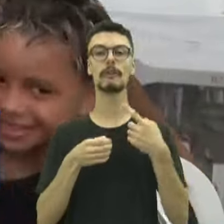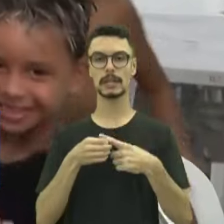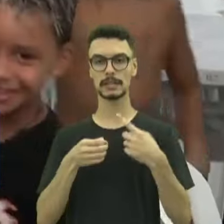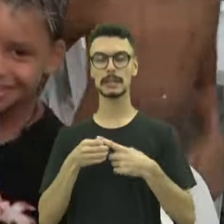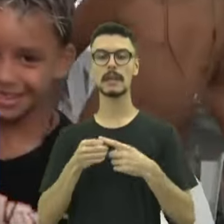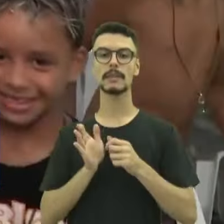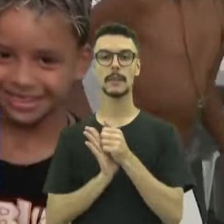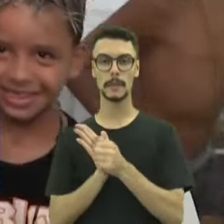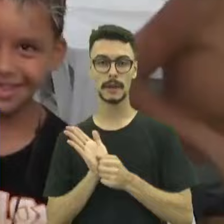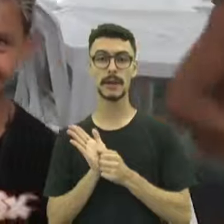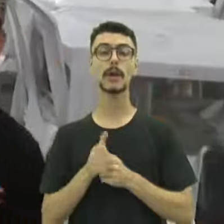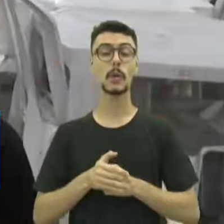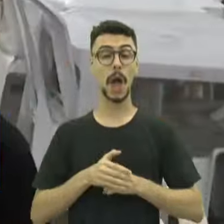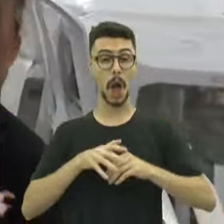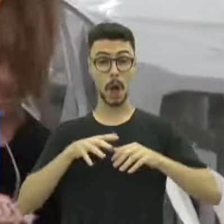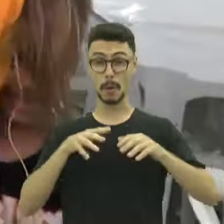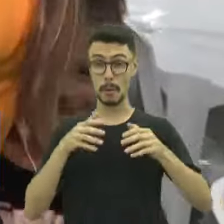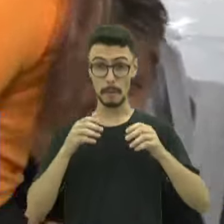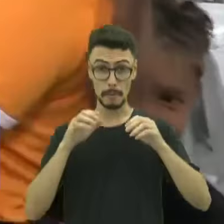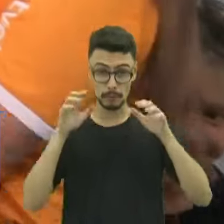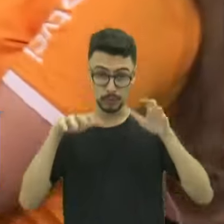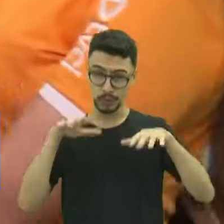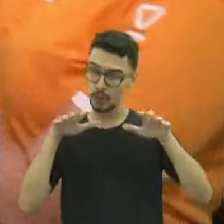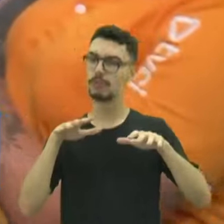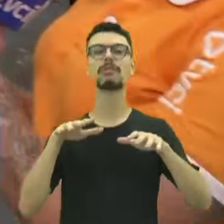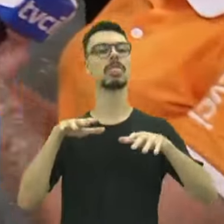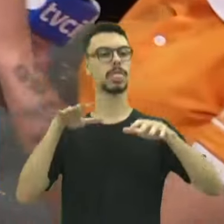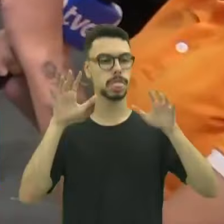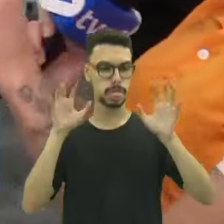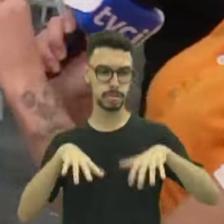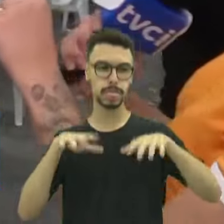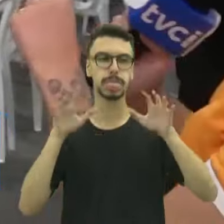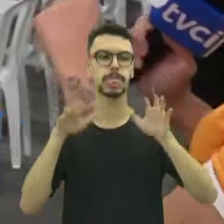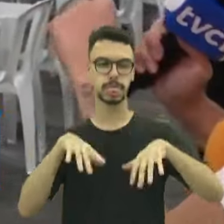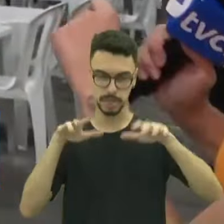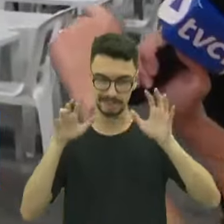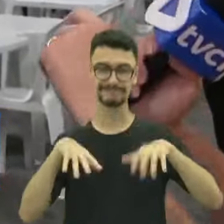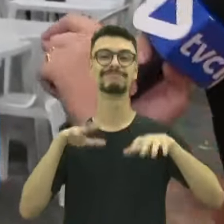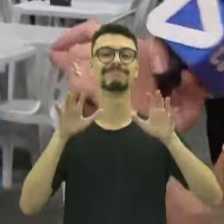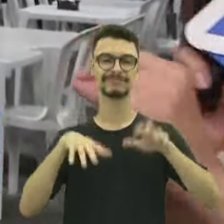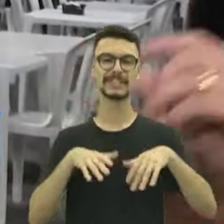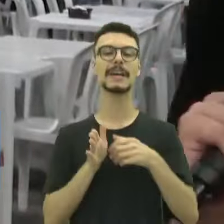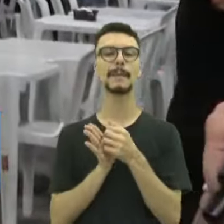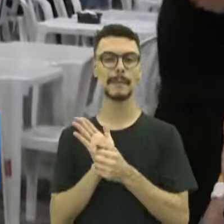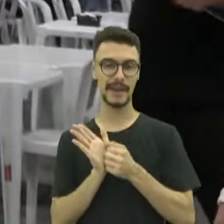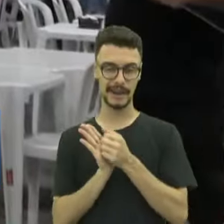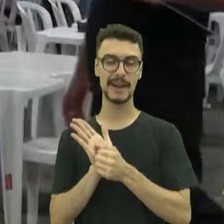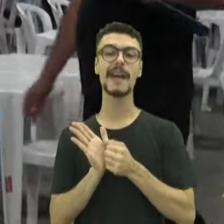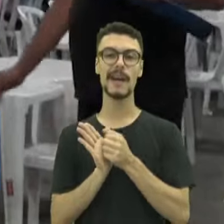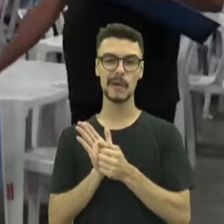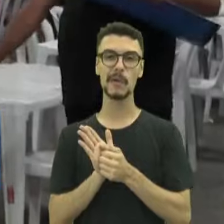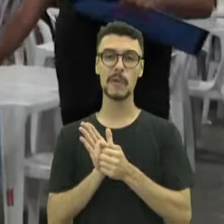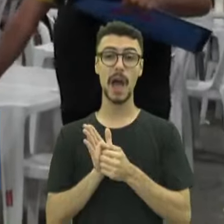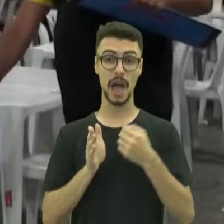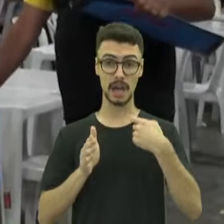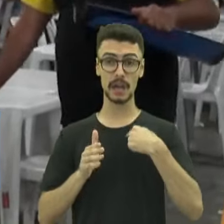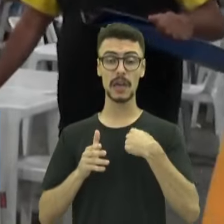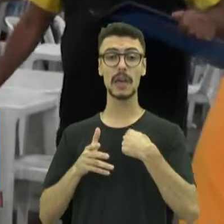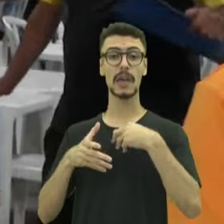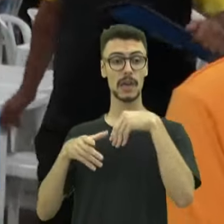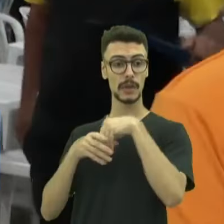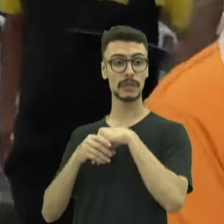Paranaguá. Não é pouca chuva não, viu? Olha só, tem bastante chuva por aqui na cidade de Paranaguá. Estou debaixo aqui